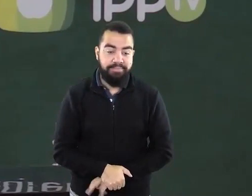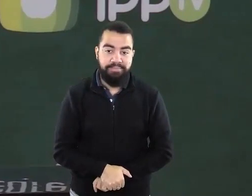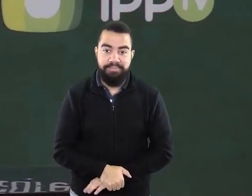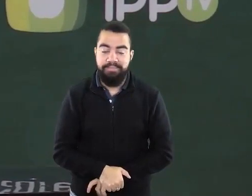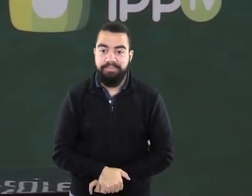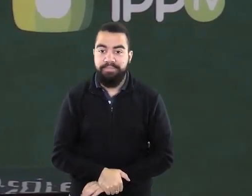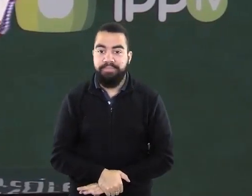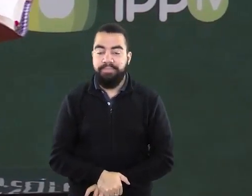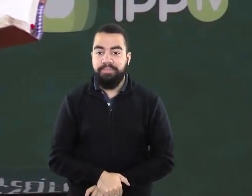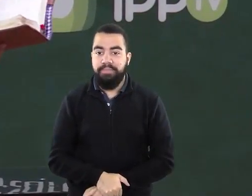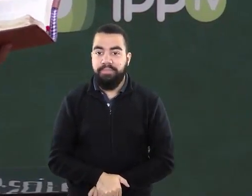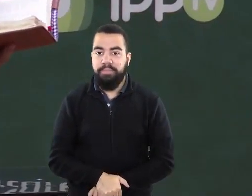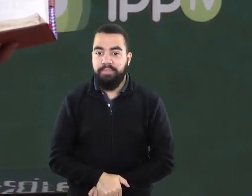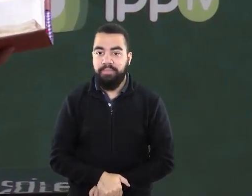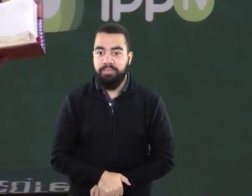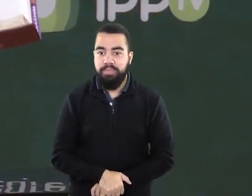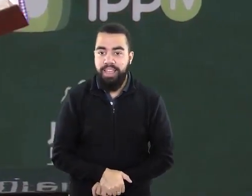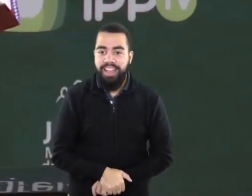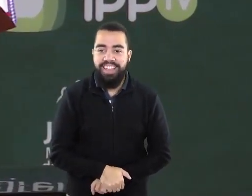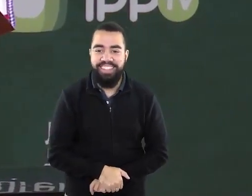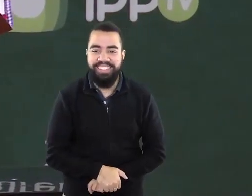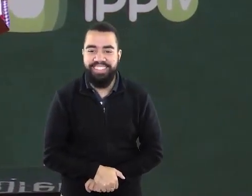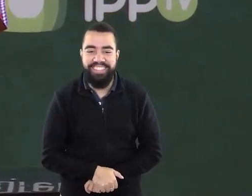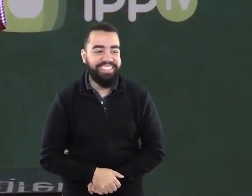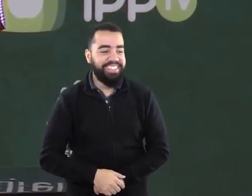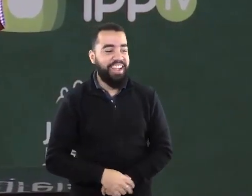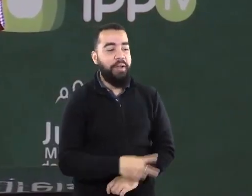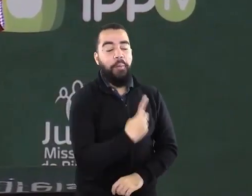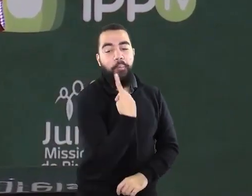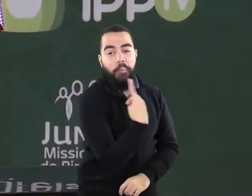Não troque uma de 40 por duas de 20, não.